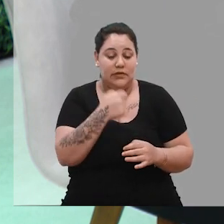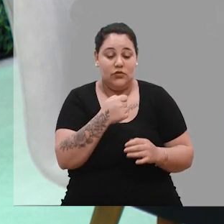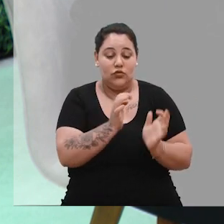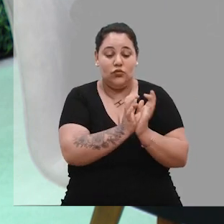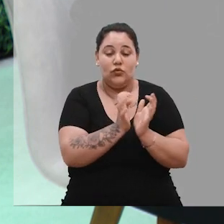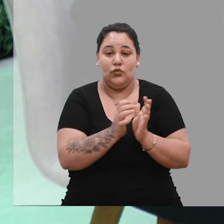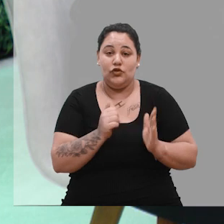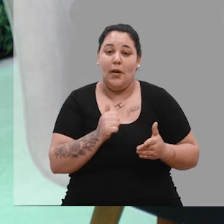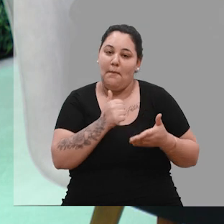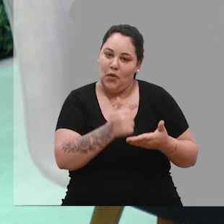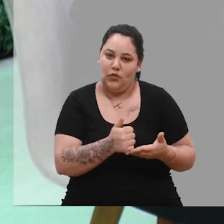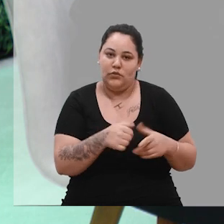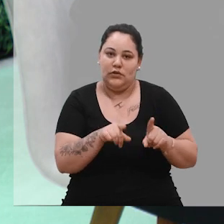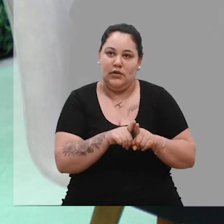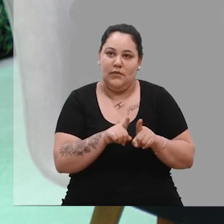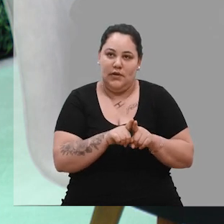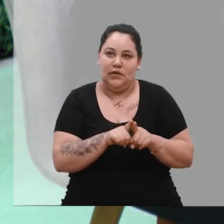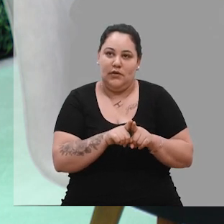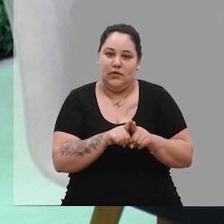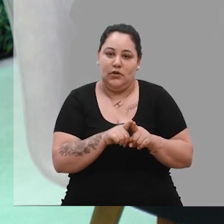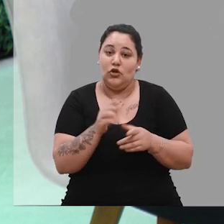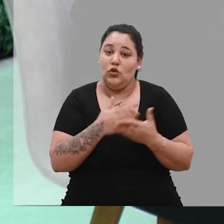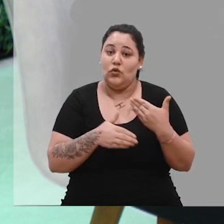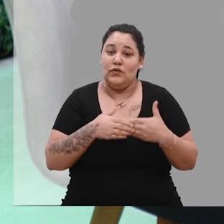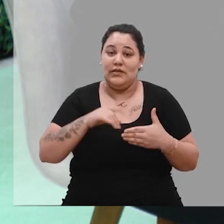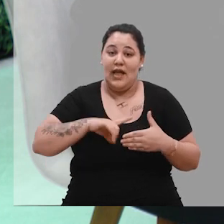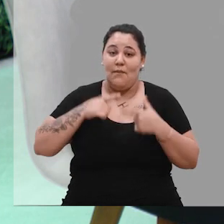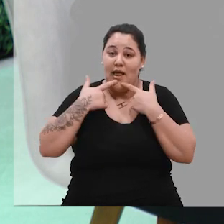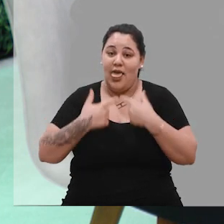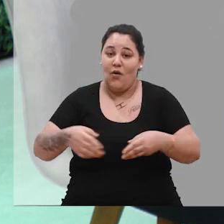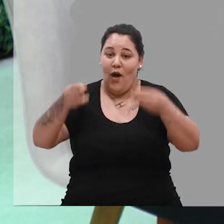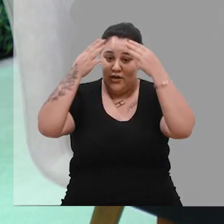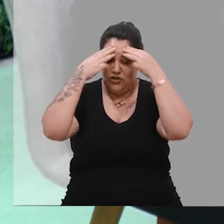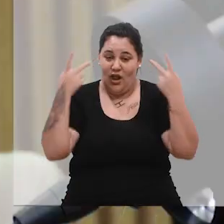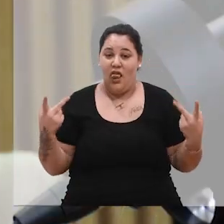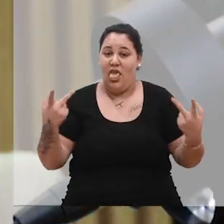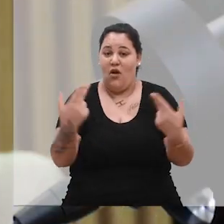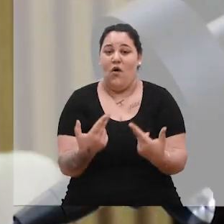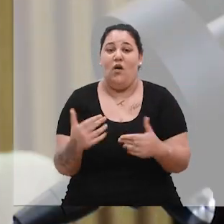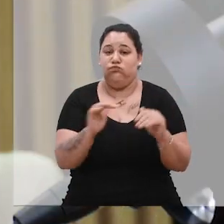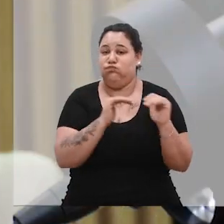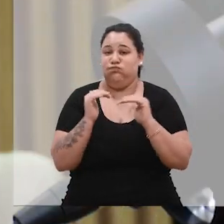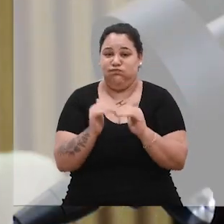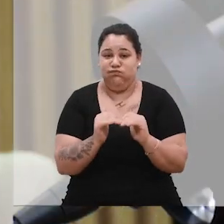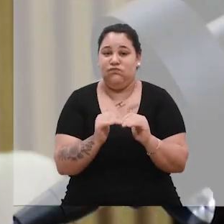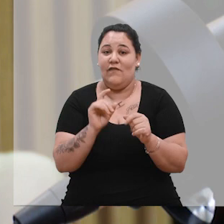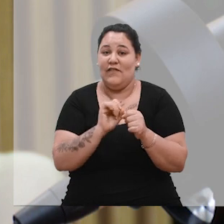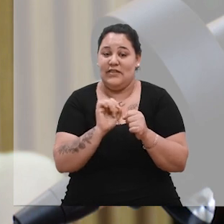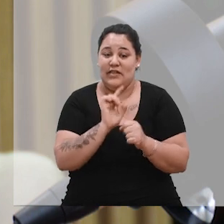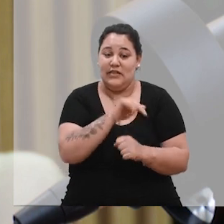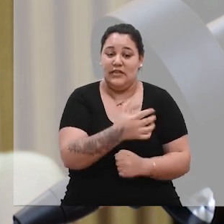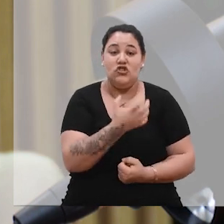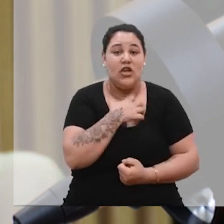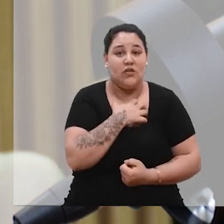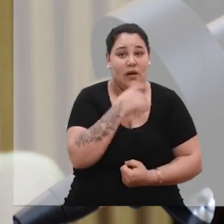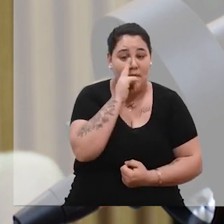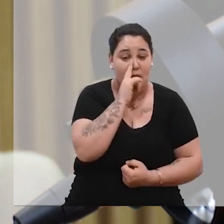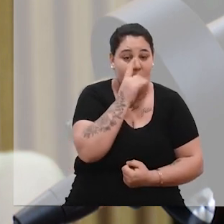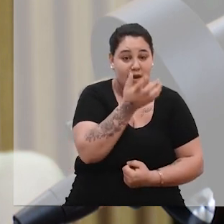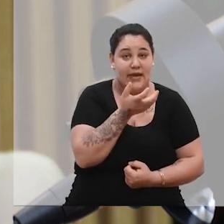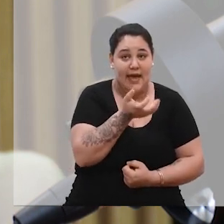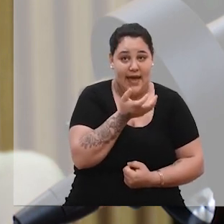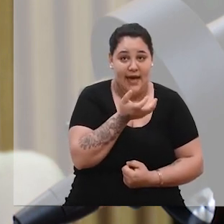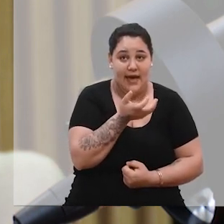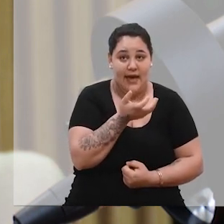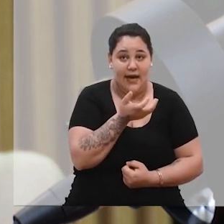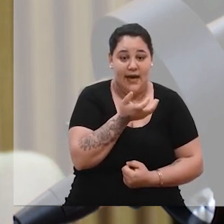rede de apoio precisa falar a mesma linguagem que essa mãe. Essa mãe quer que seja feito dessa forma. E a rede de apoio precisa